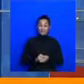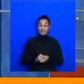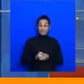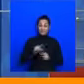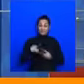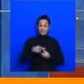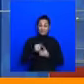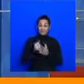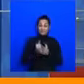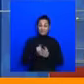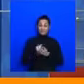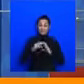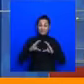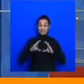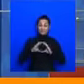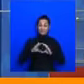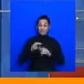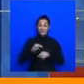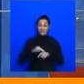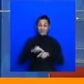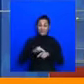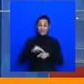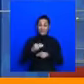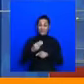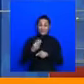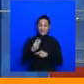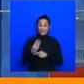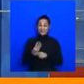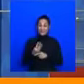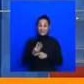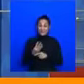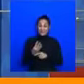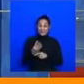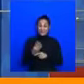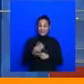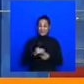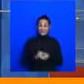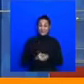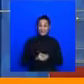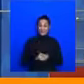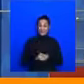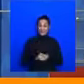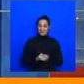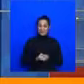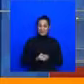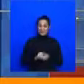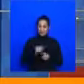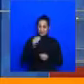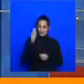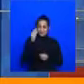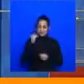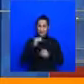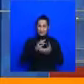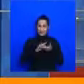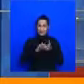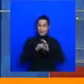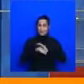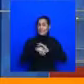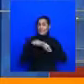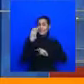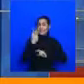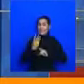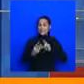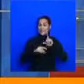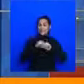Mais um número chegando, bola marrom 34, marrom número 34. Você sabe, Lotomania conta com